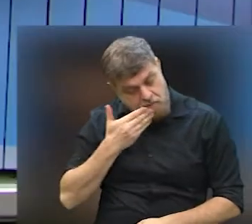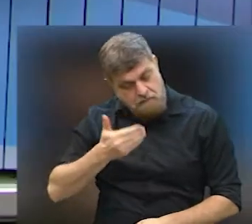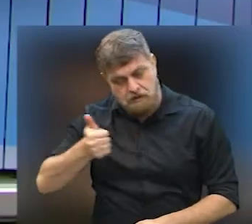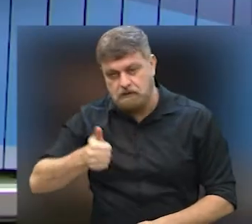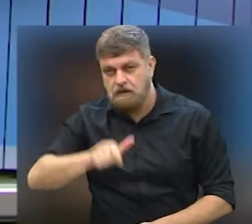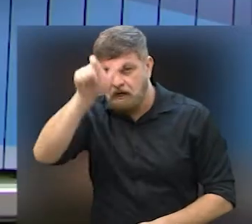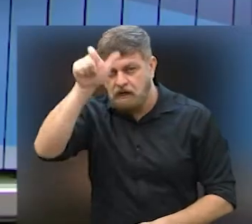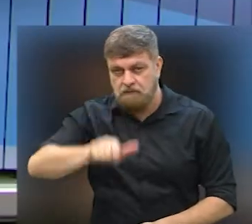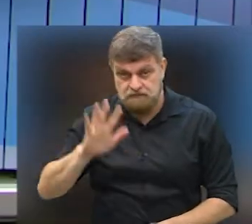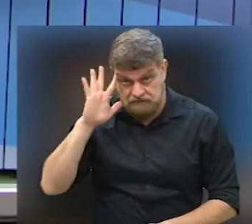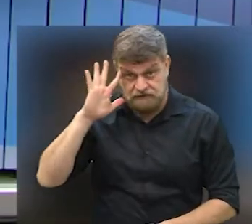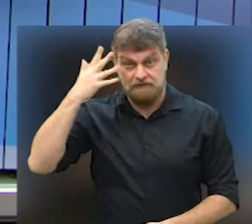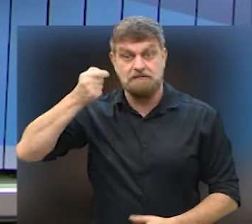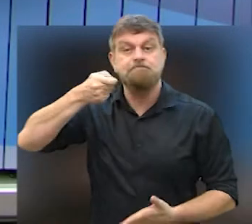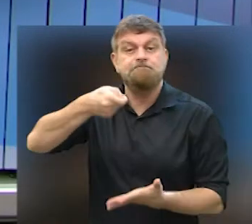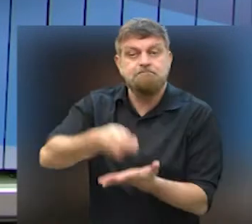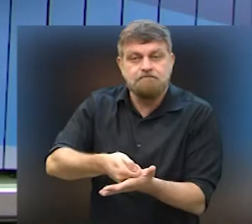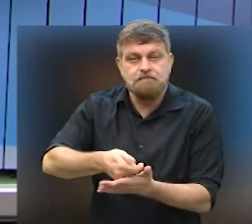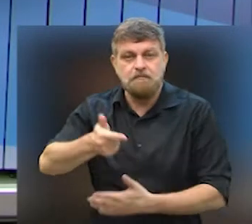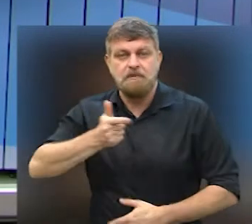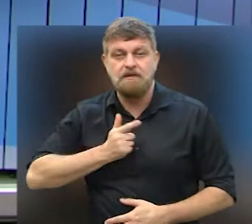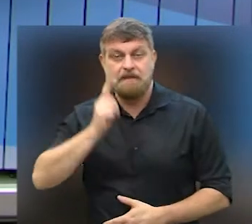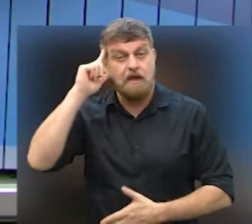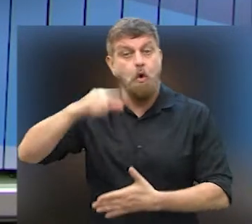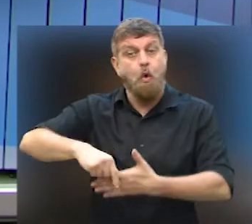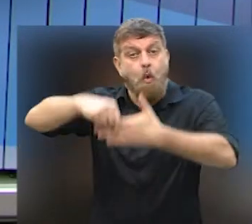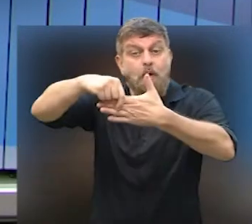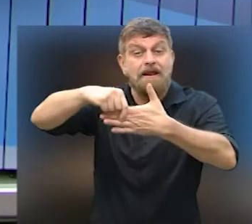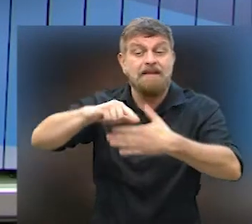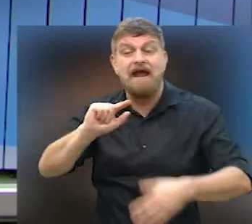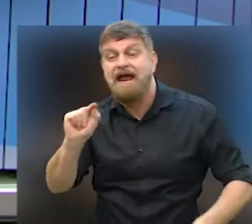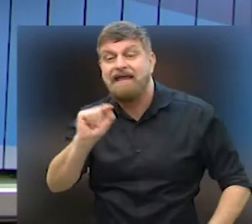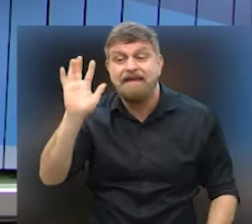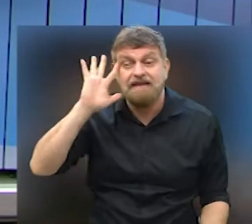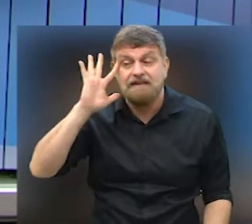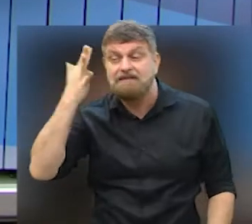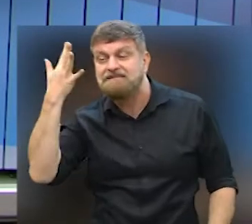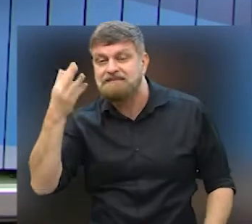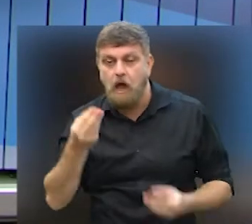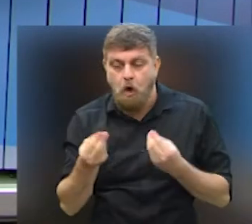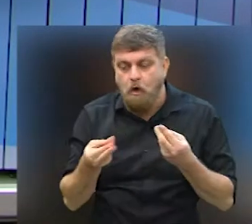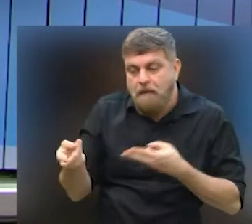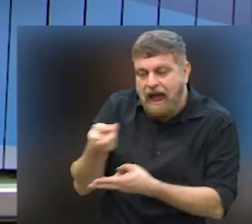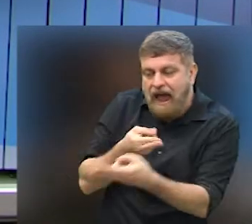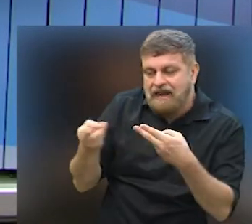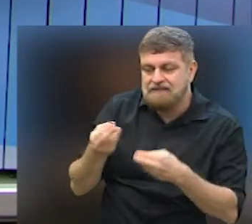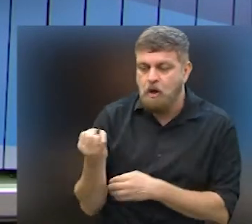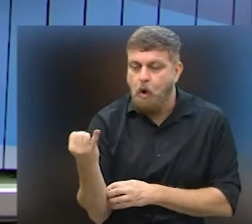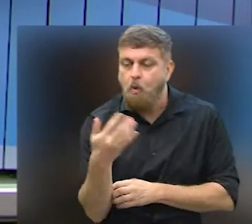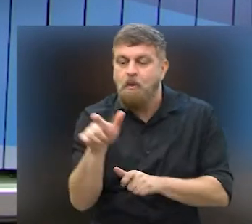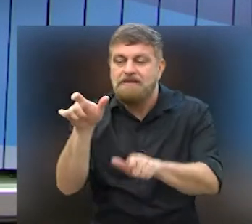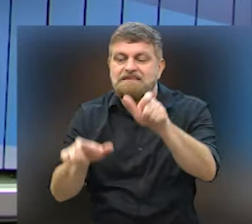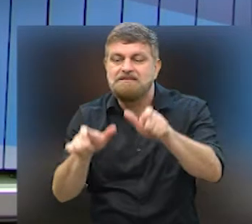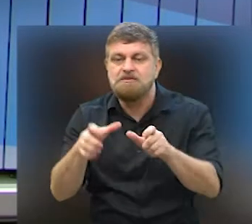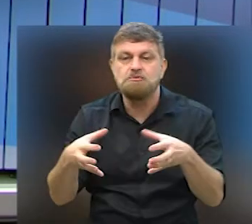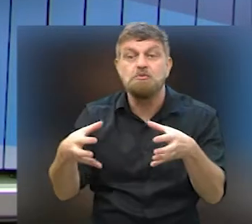esperar. Você participa deste momento, tem um líder que decide isso. Como é que é a relação e em quantas pessoas vocês estavam lá?